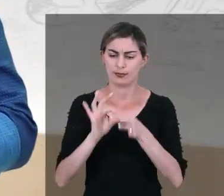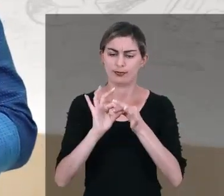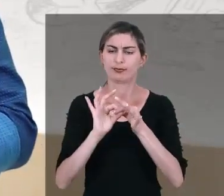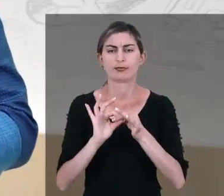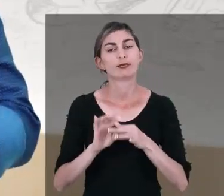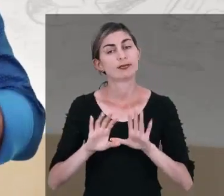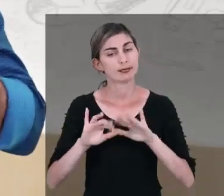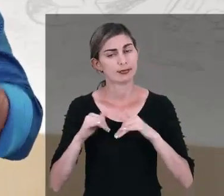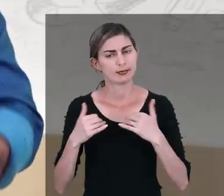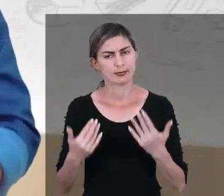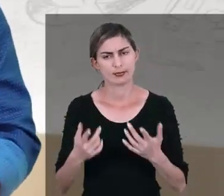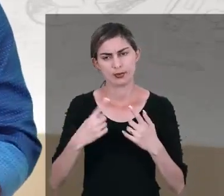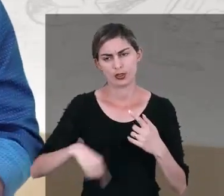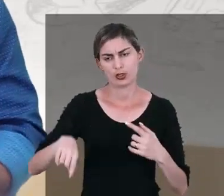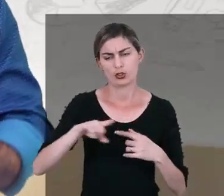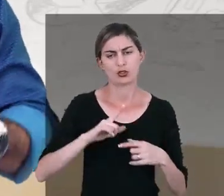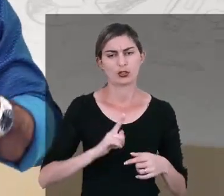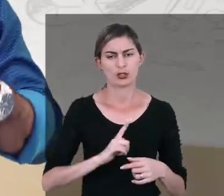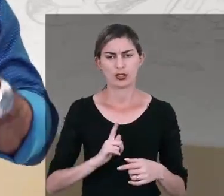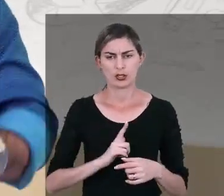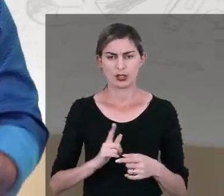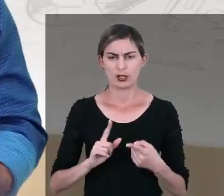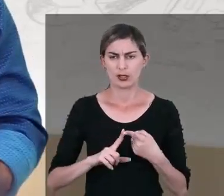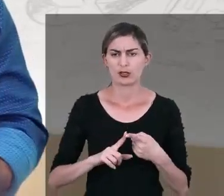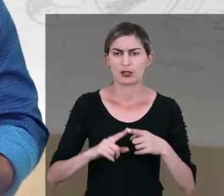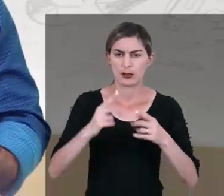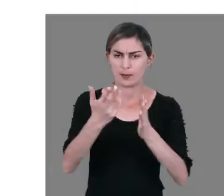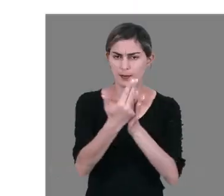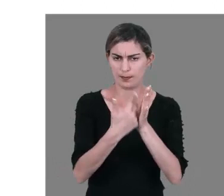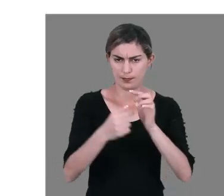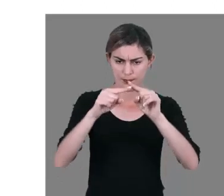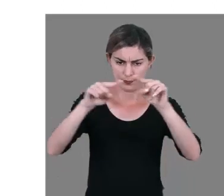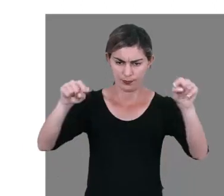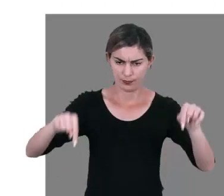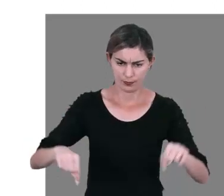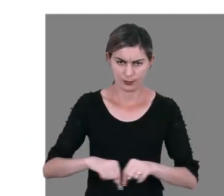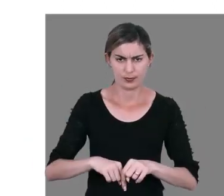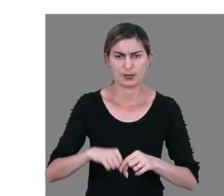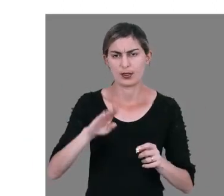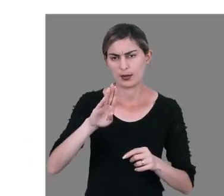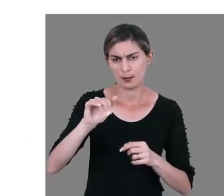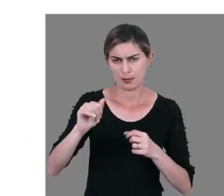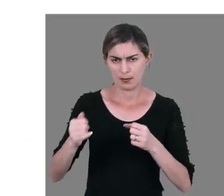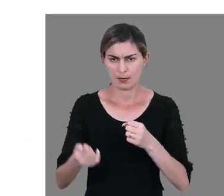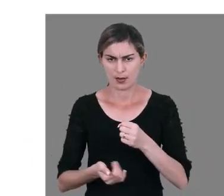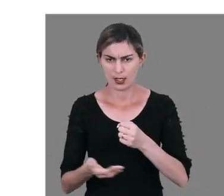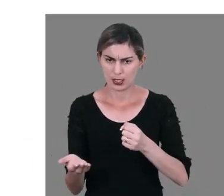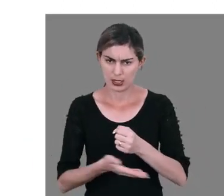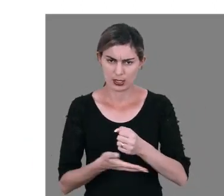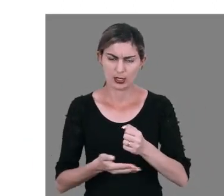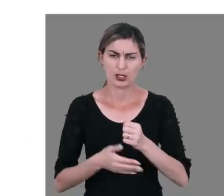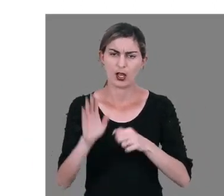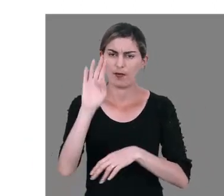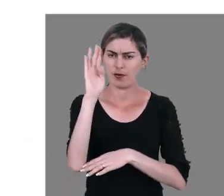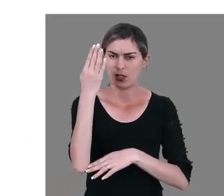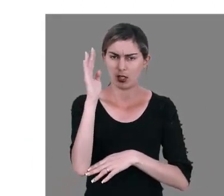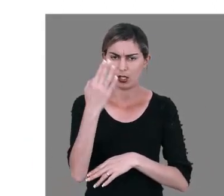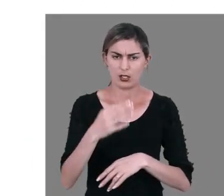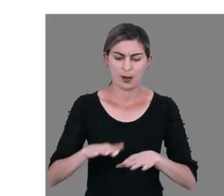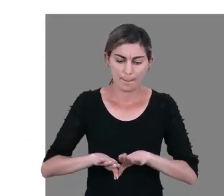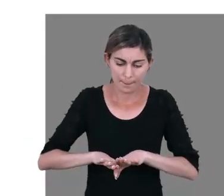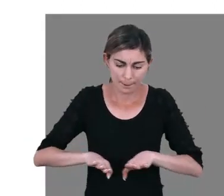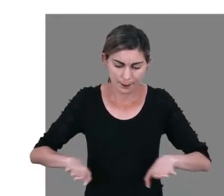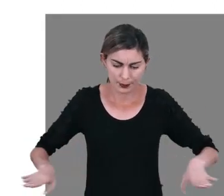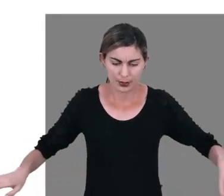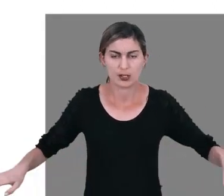né? Então nós vamos ter ainda as plantas baixas, né, as plantas de alvenaria, as plantas de